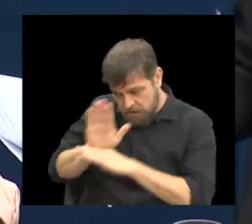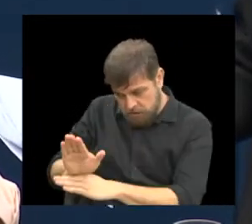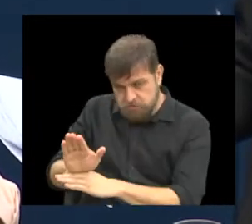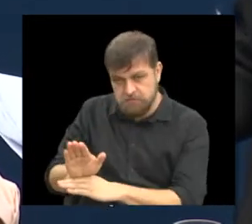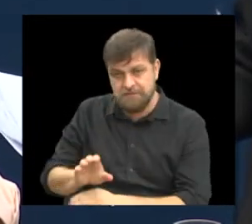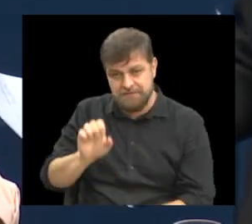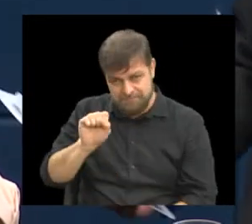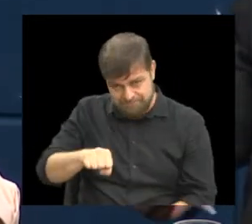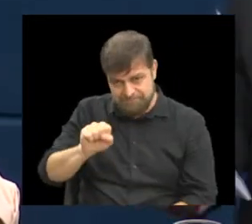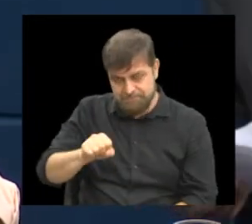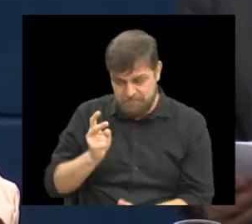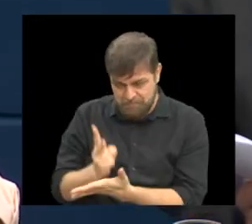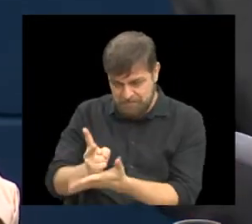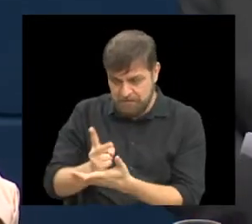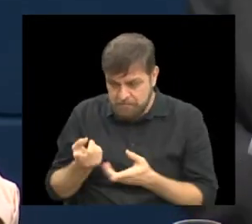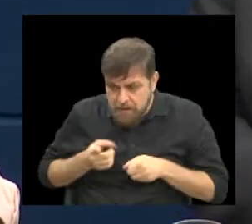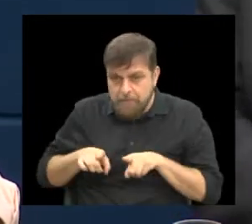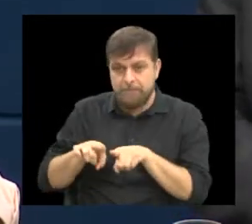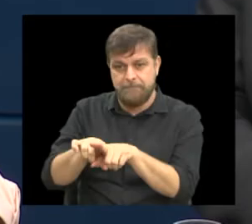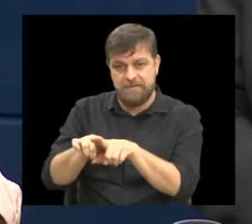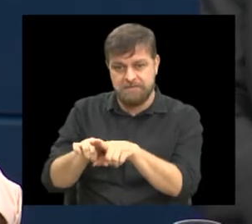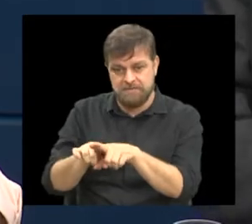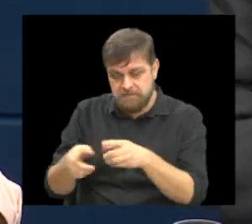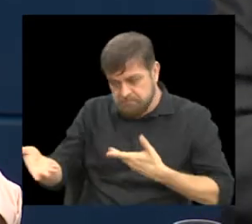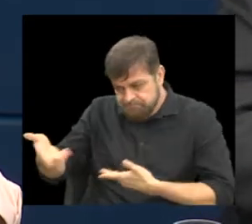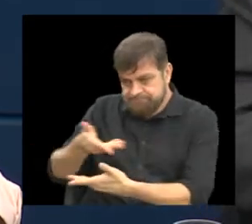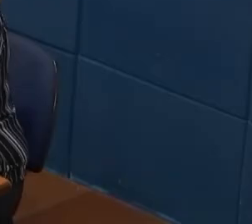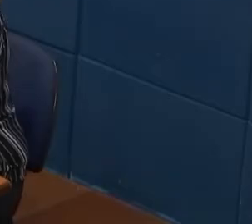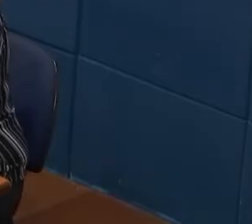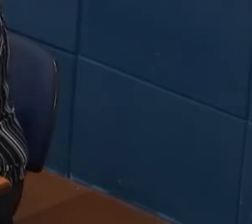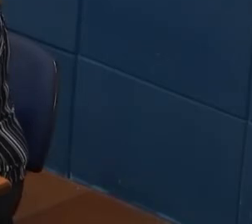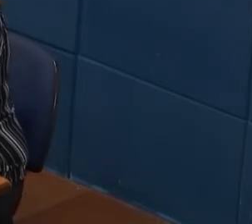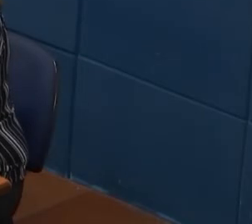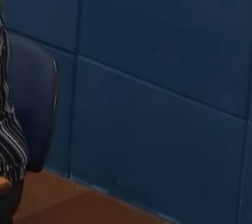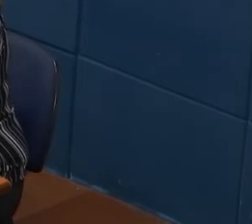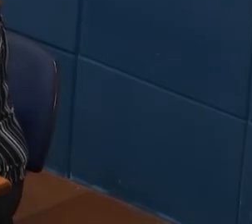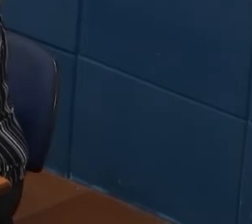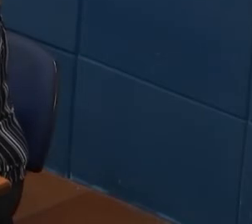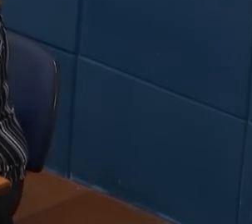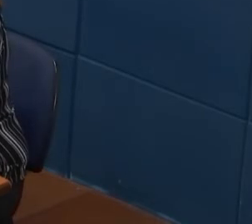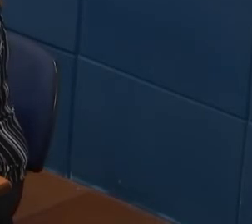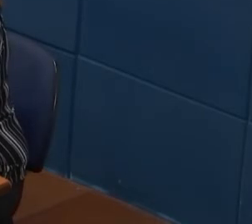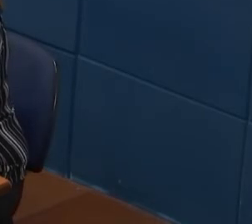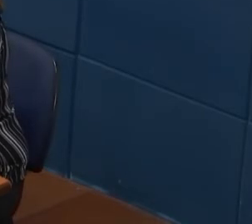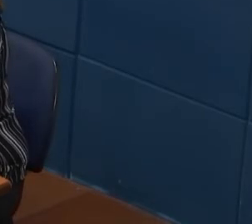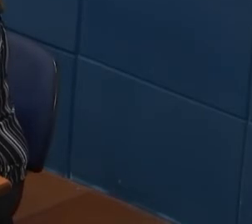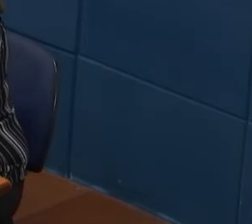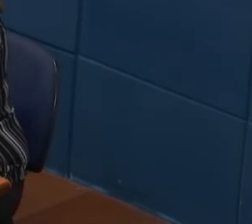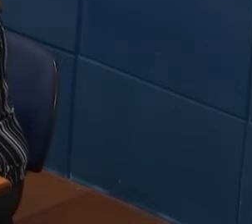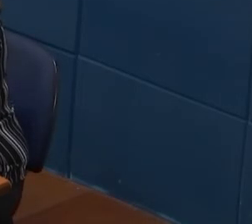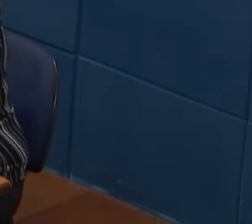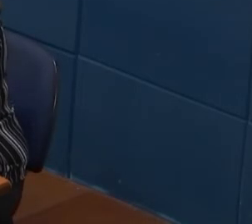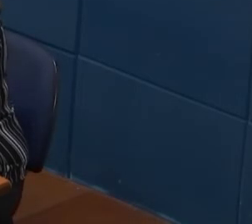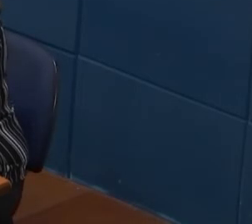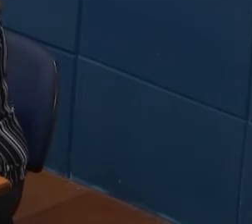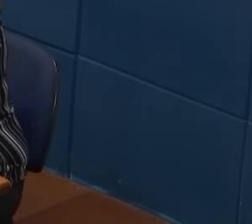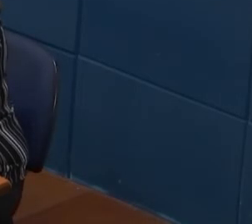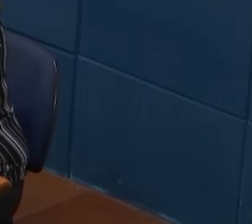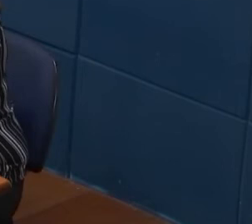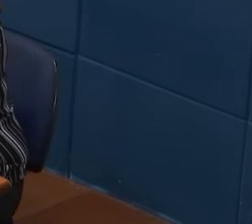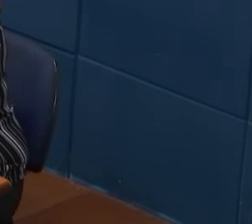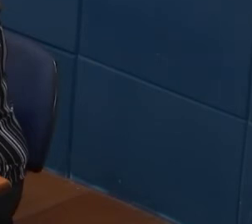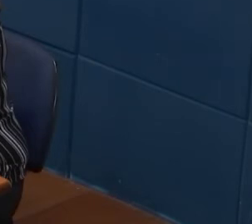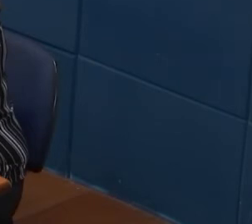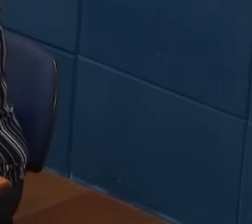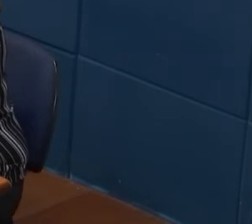está sempre junto na parceria aí com a Tiquira, né? Eu convido vocês a um desafio, né,